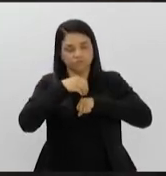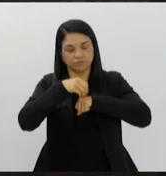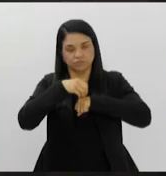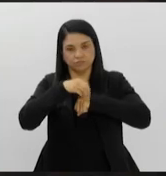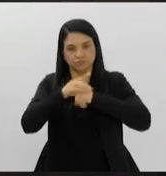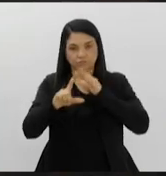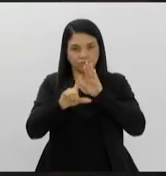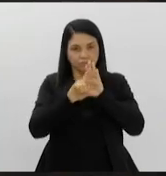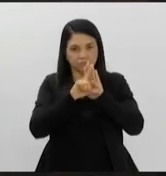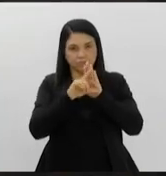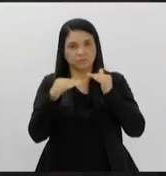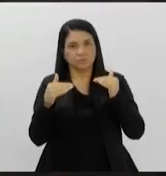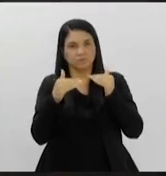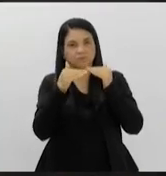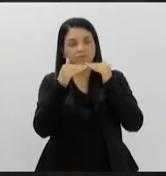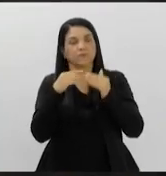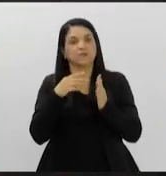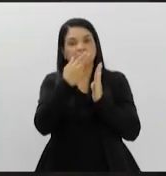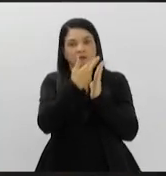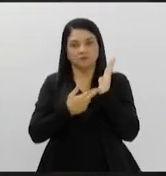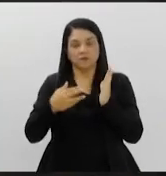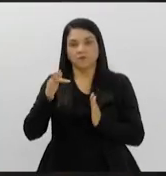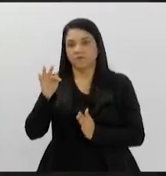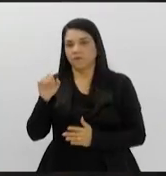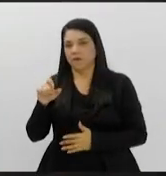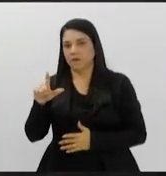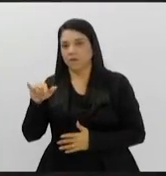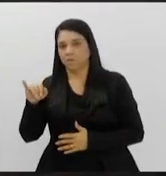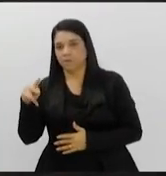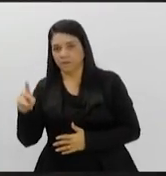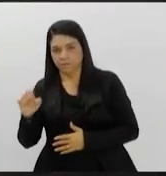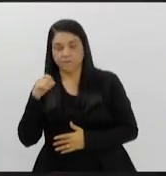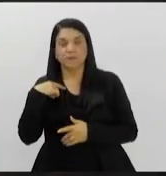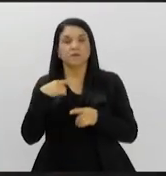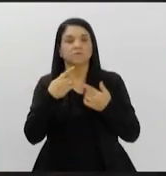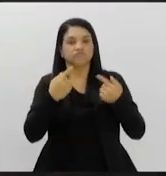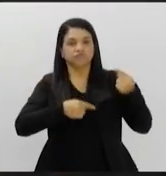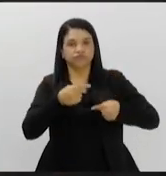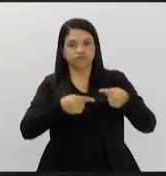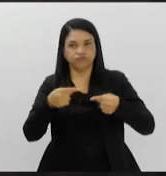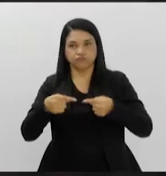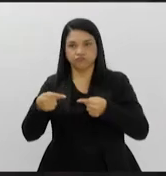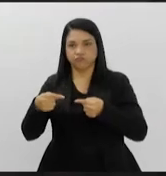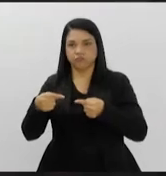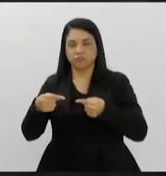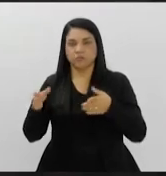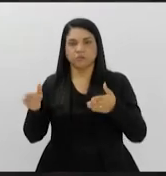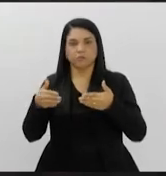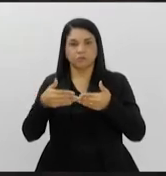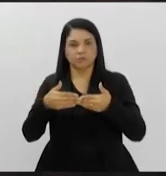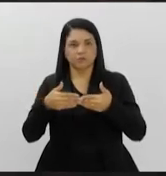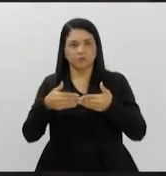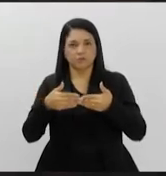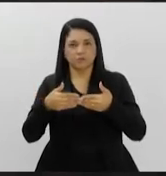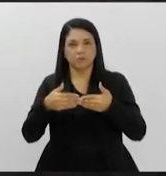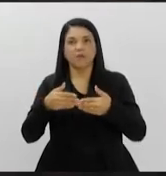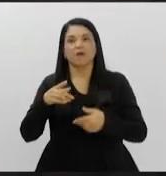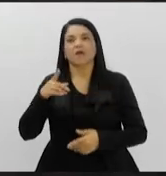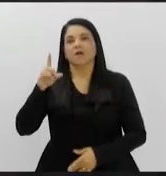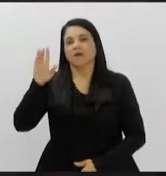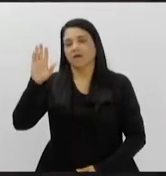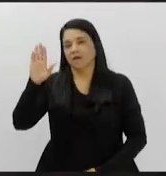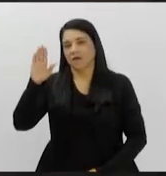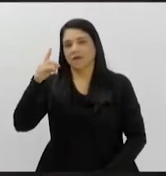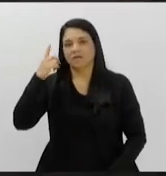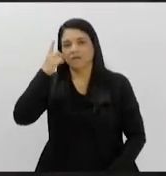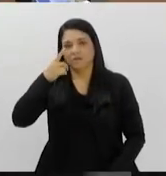favorável, relatoria do deputado Felipe Soares. Em discussão, não havendo quem queira discutir, deputado Luiz Paulo pela